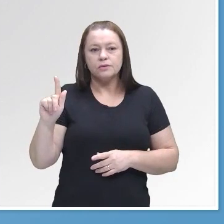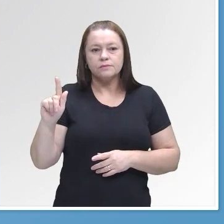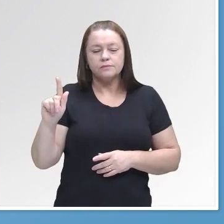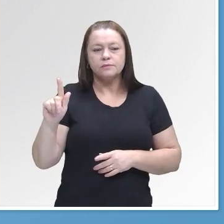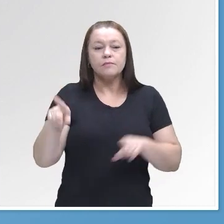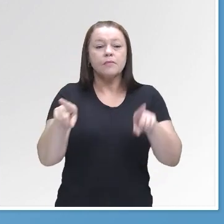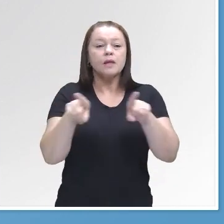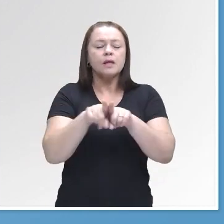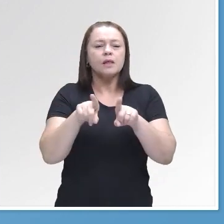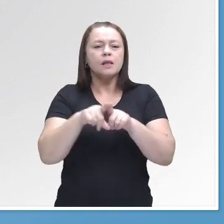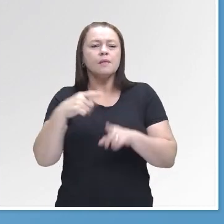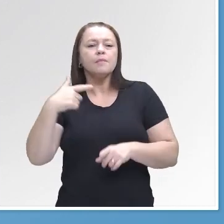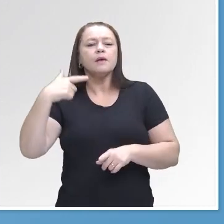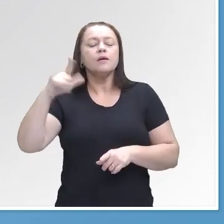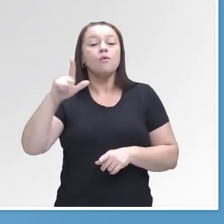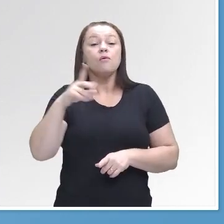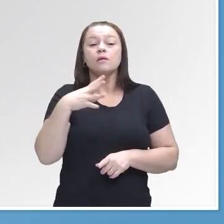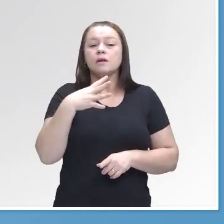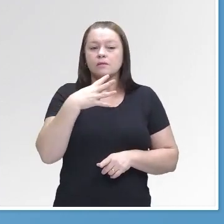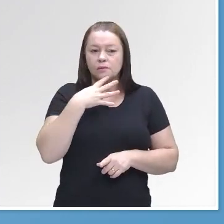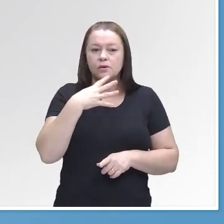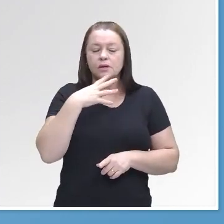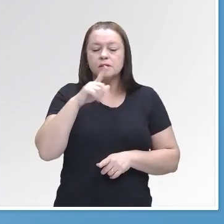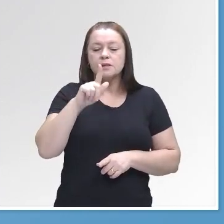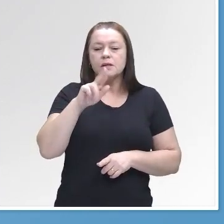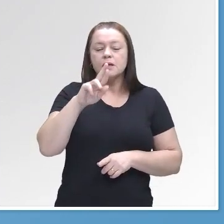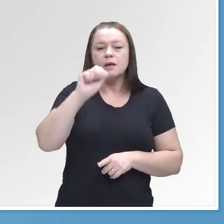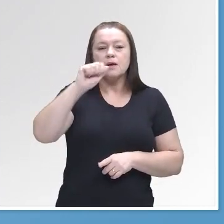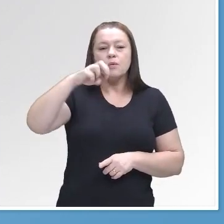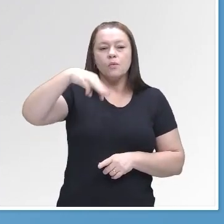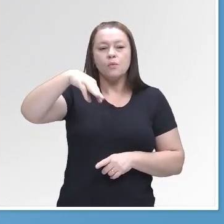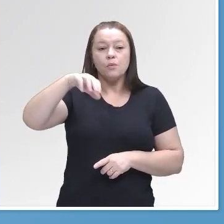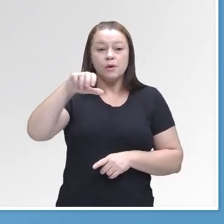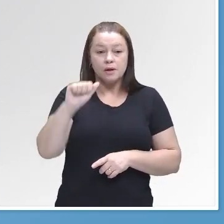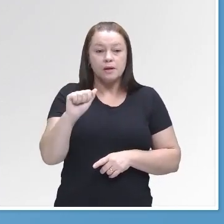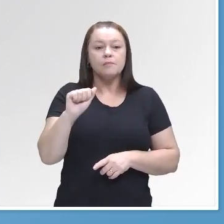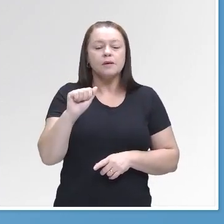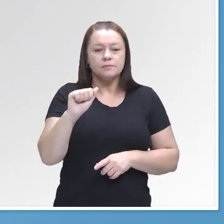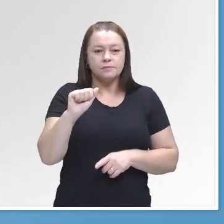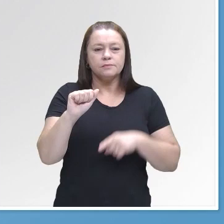unidade conhecida é o grama,